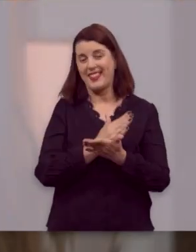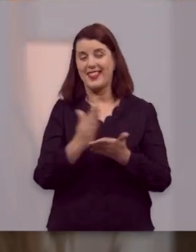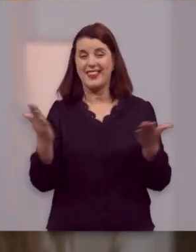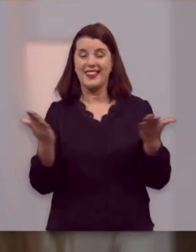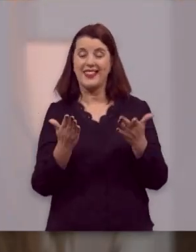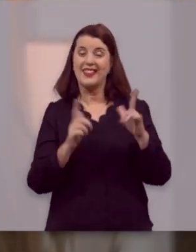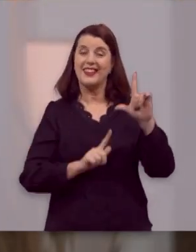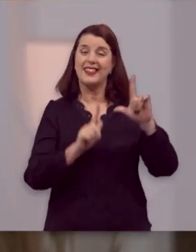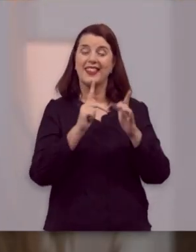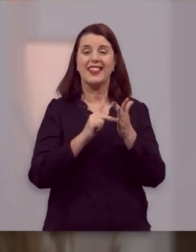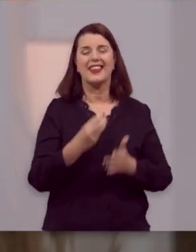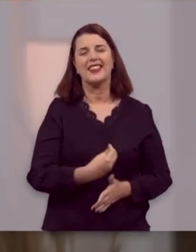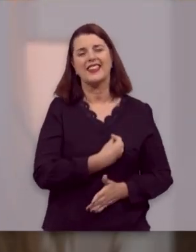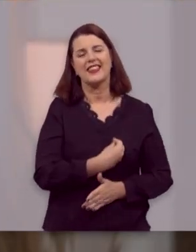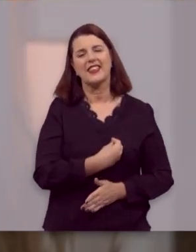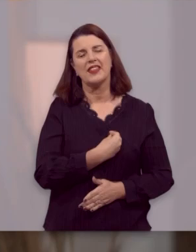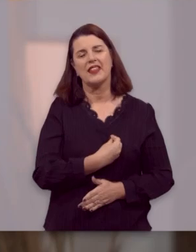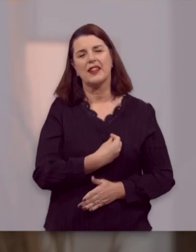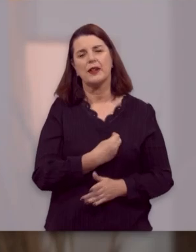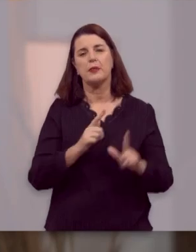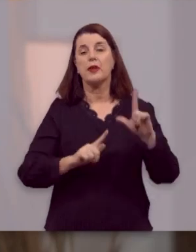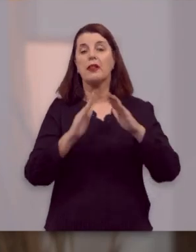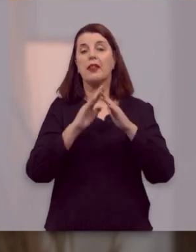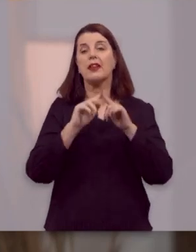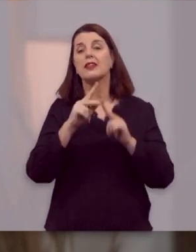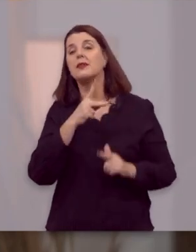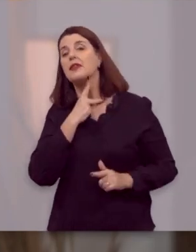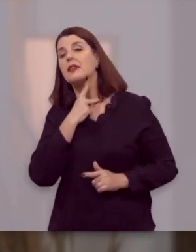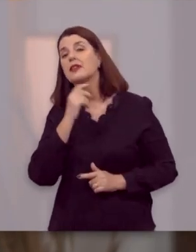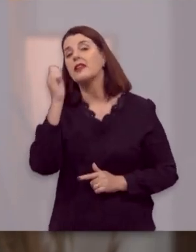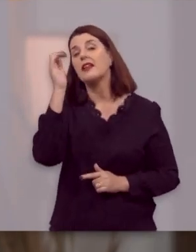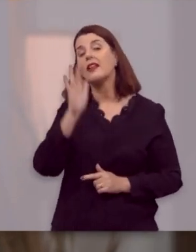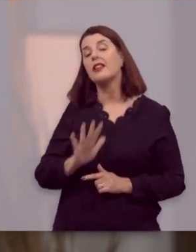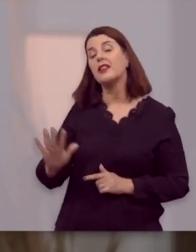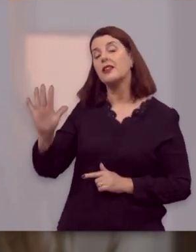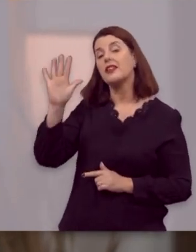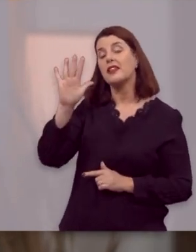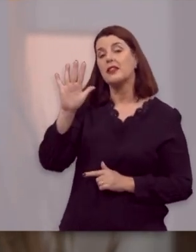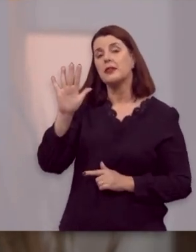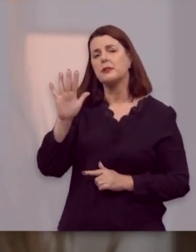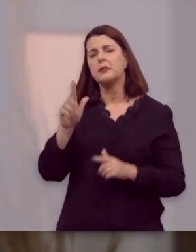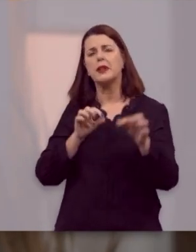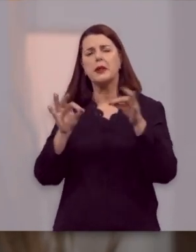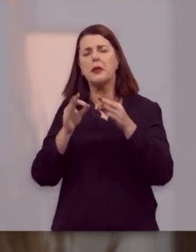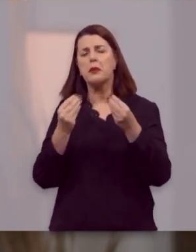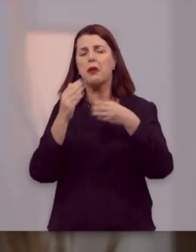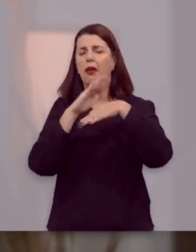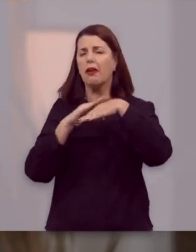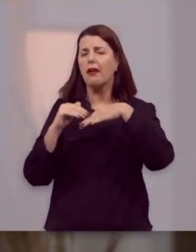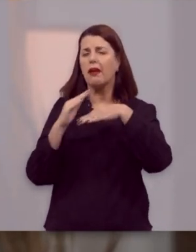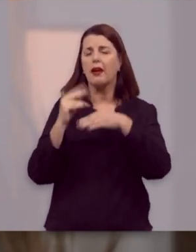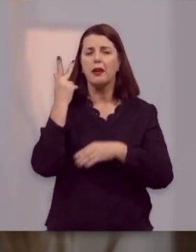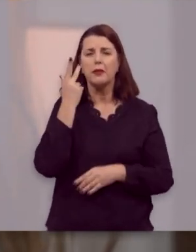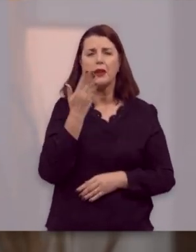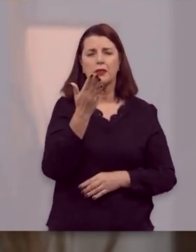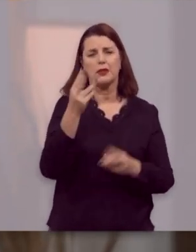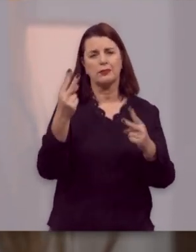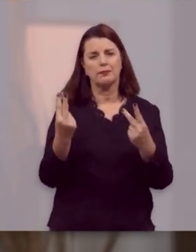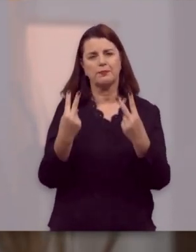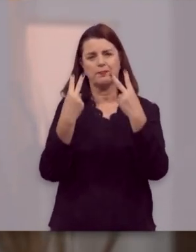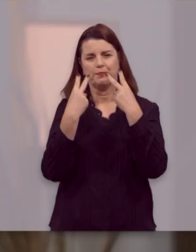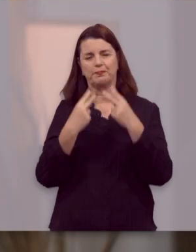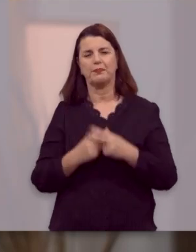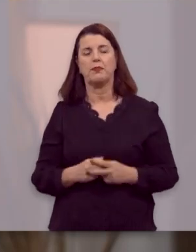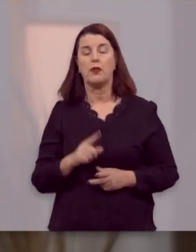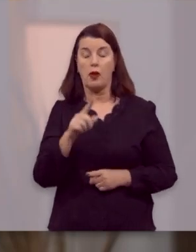Olá, começamos agora mais um Verdade e Vida, programa da Igreja Presbiteriana do Brasil, preparado com muito carinho para você que nos